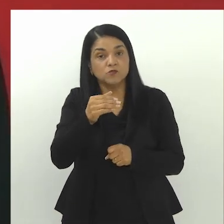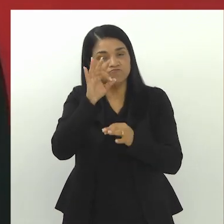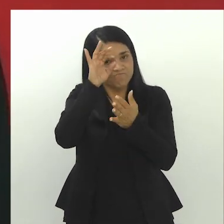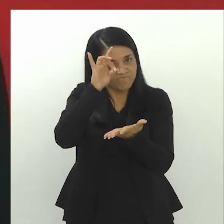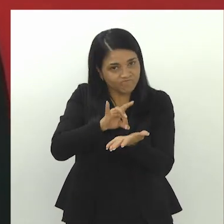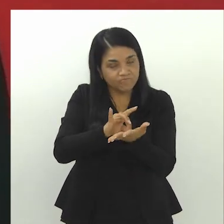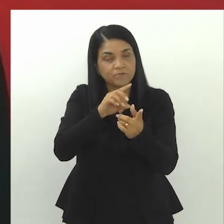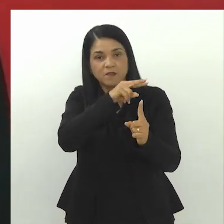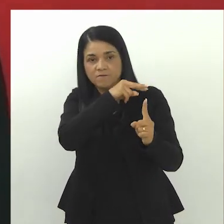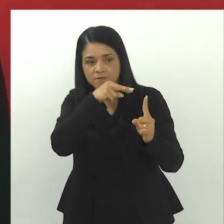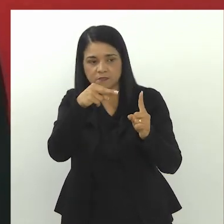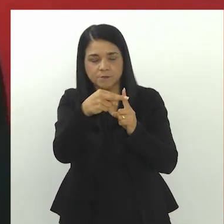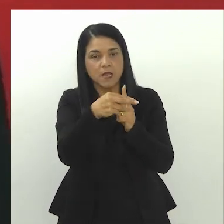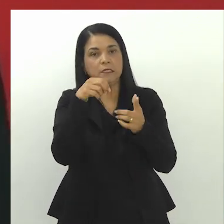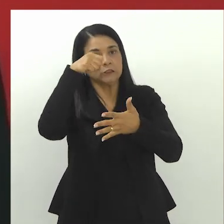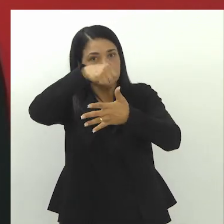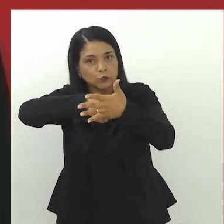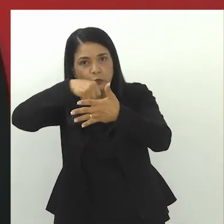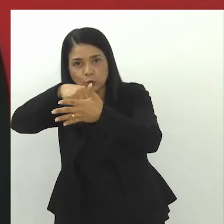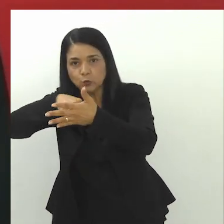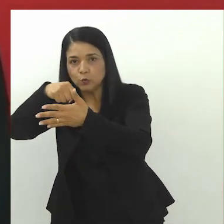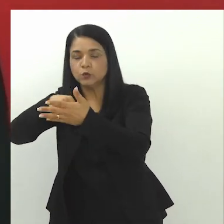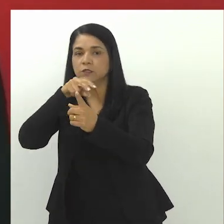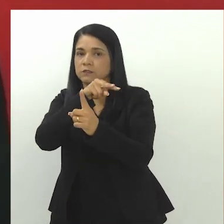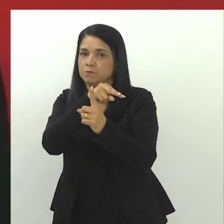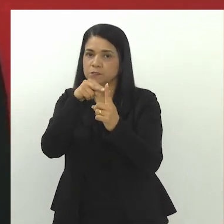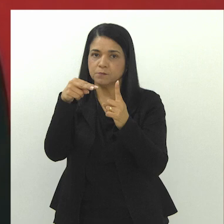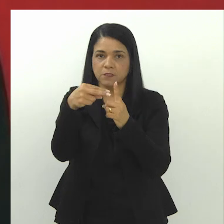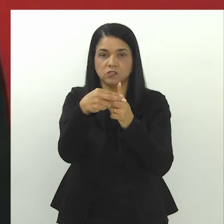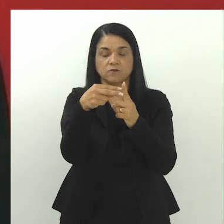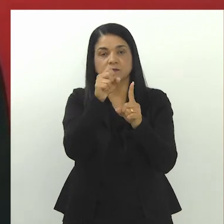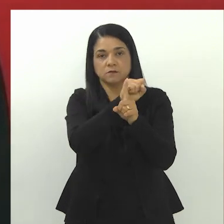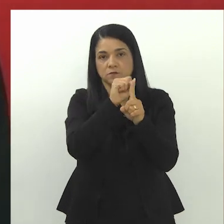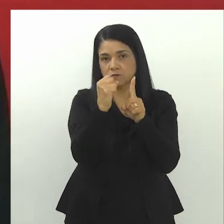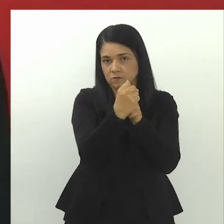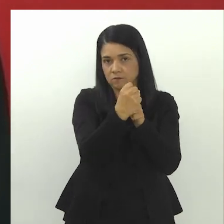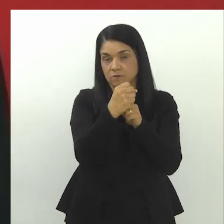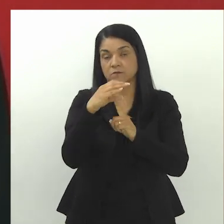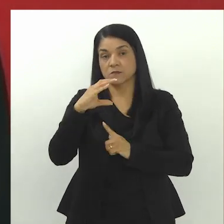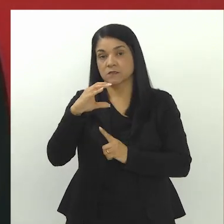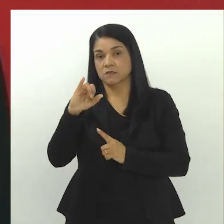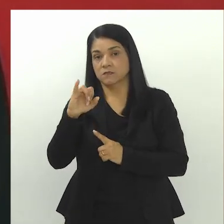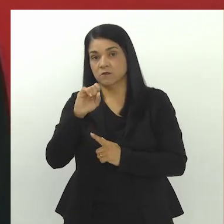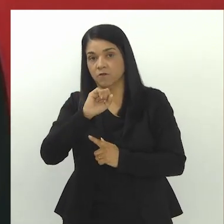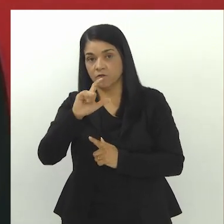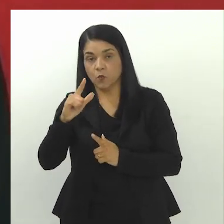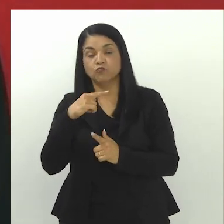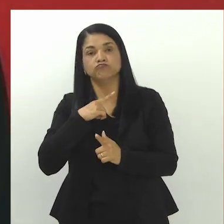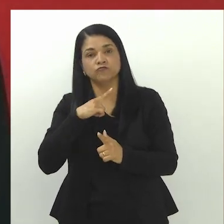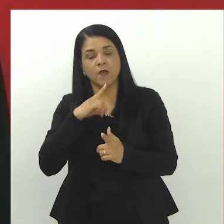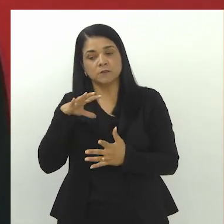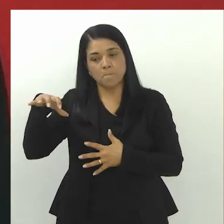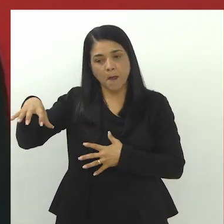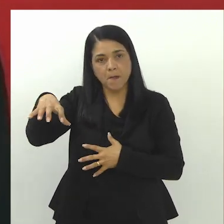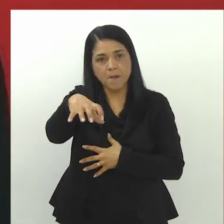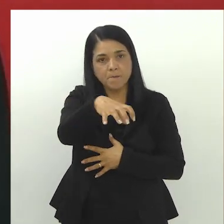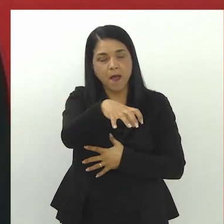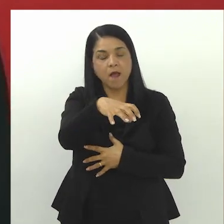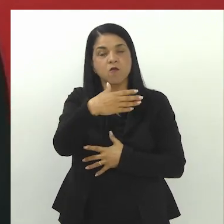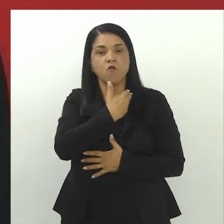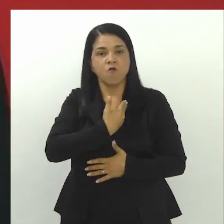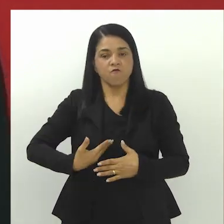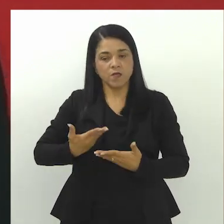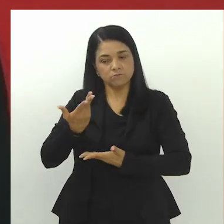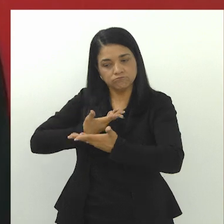né? Pediu que essa visibilidade do conjunto das lutas e das perspectivas da sociedade civil